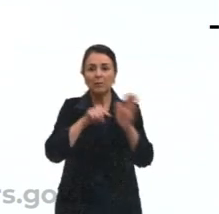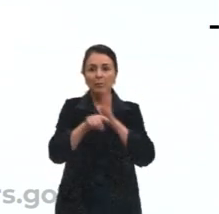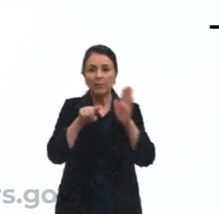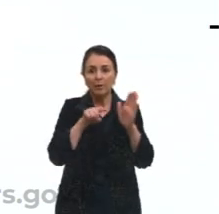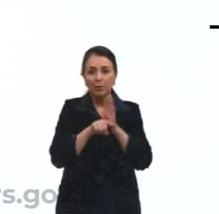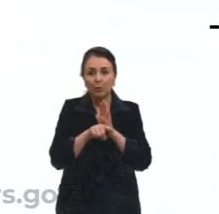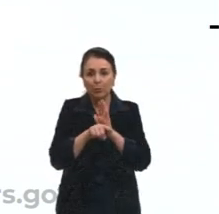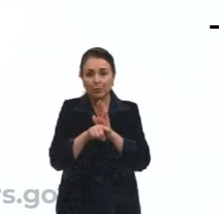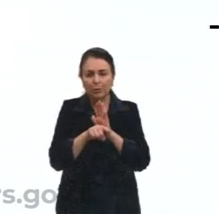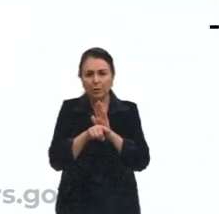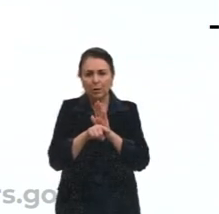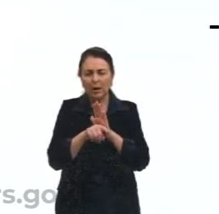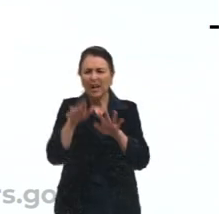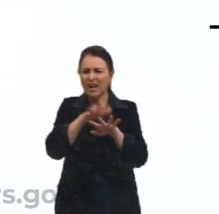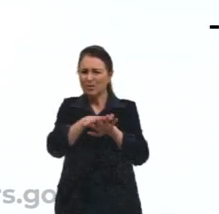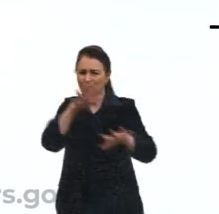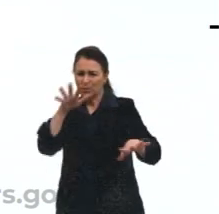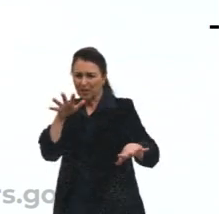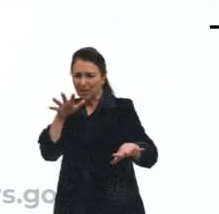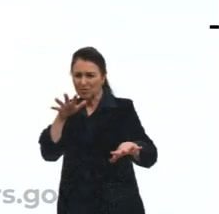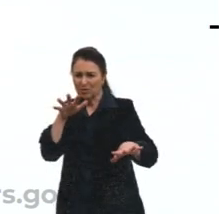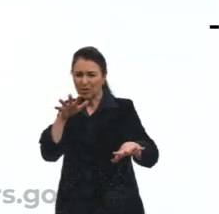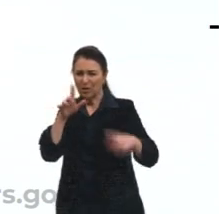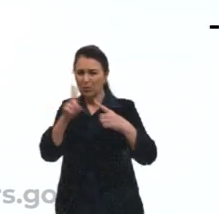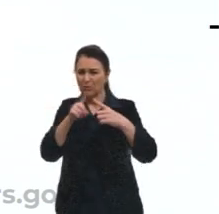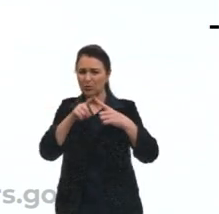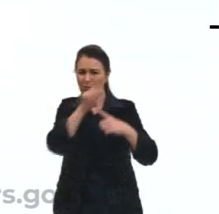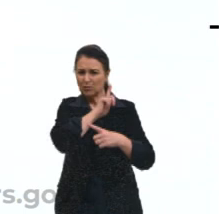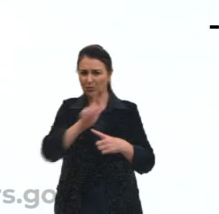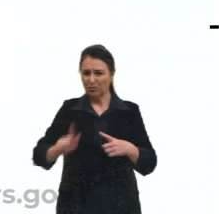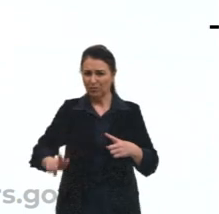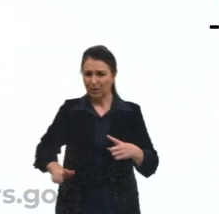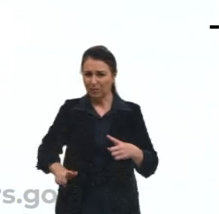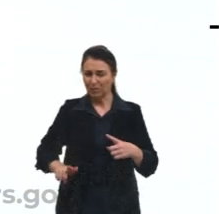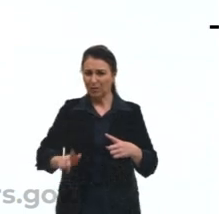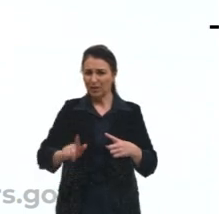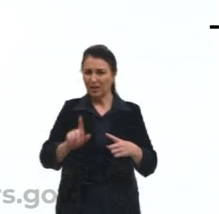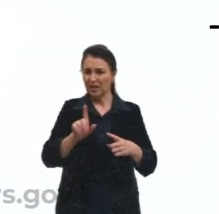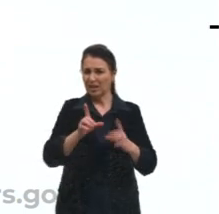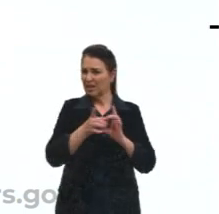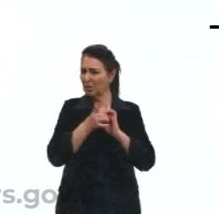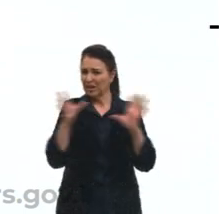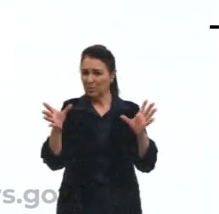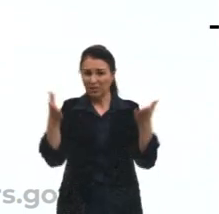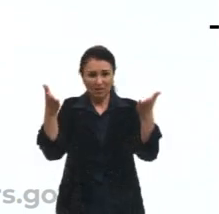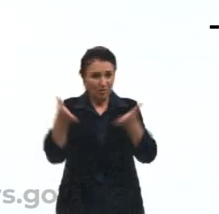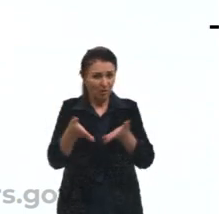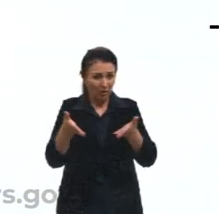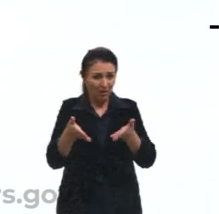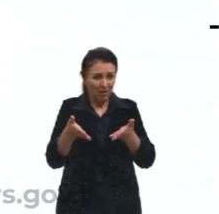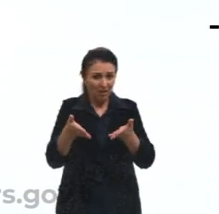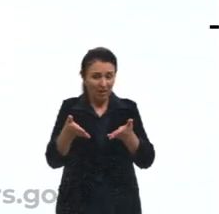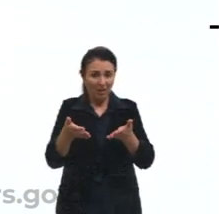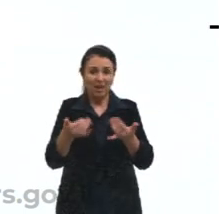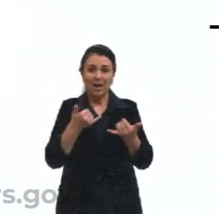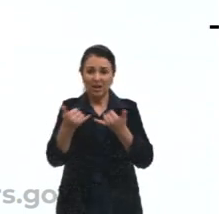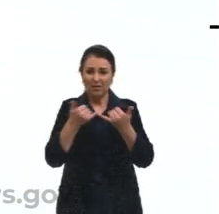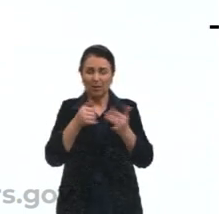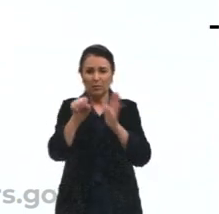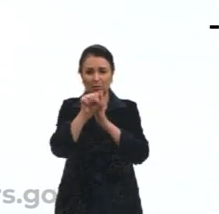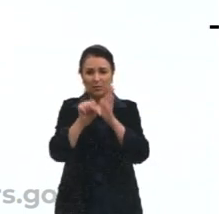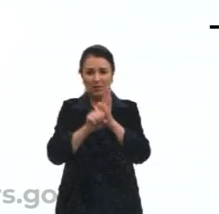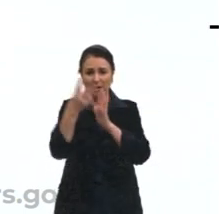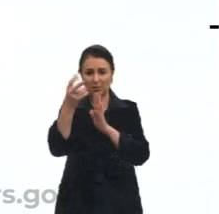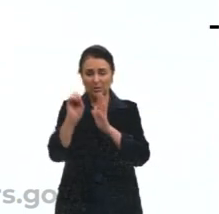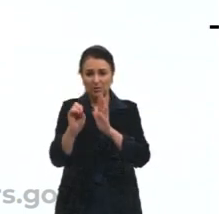autoritário e um regime precisa ser para que ele não seja considerado democrático atualmente devo dar um exemplo né do século